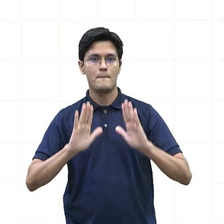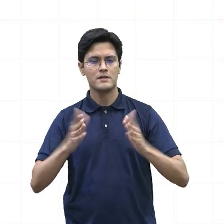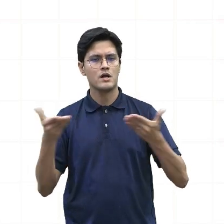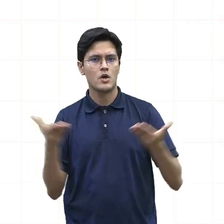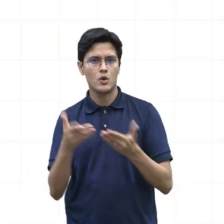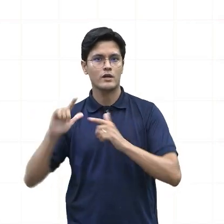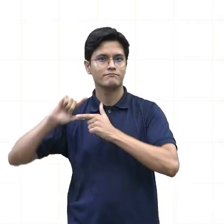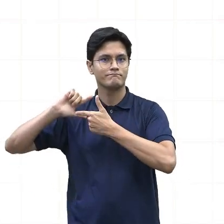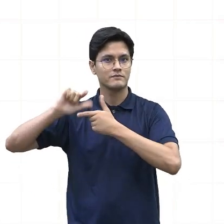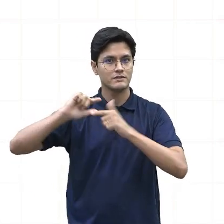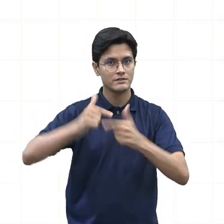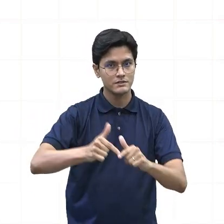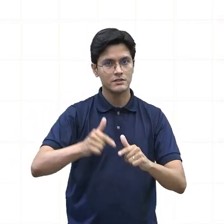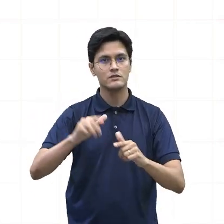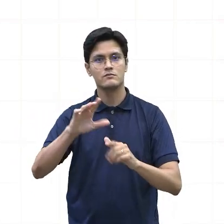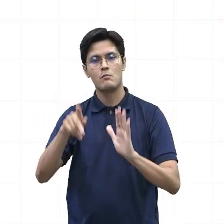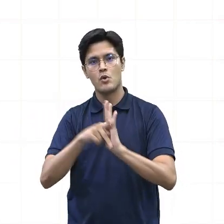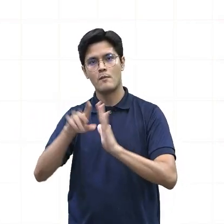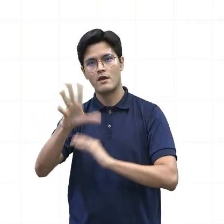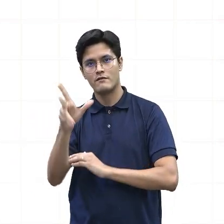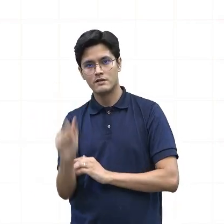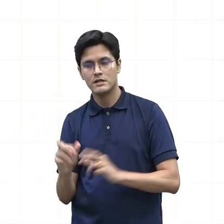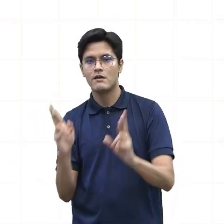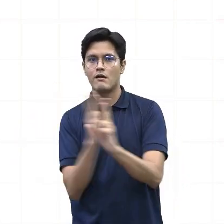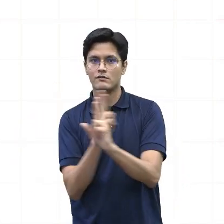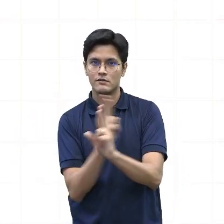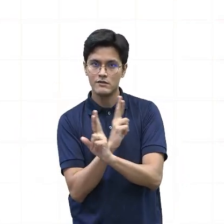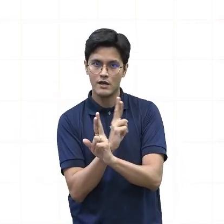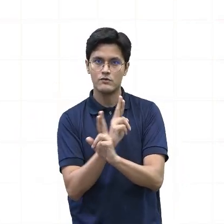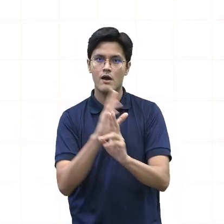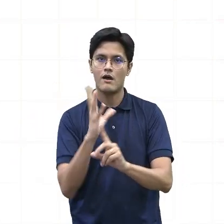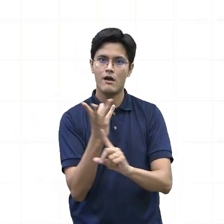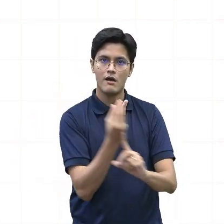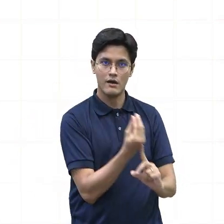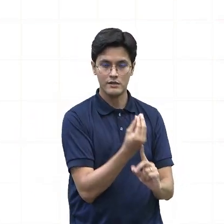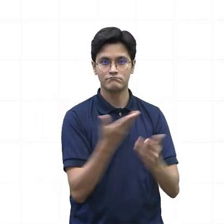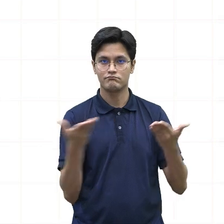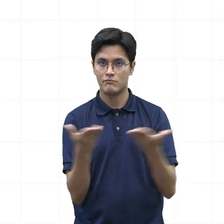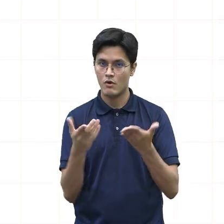à arte. Trouxemos aqui para vocês